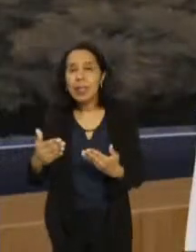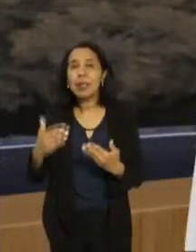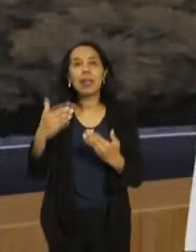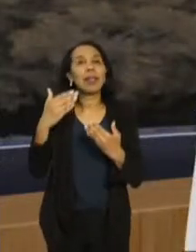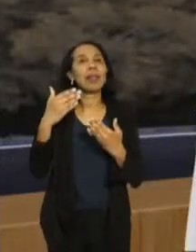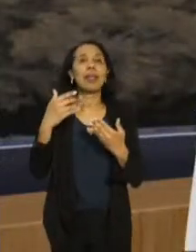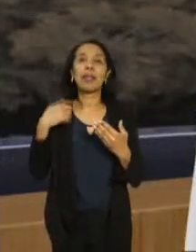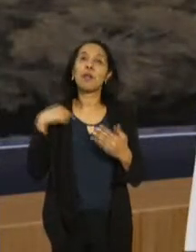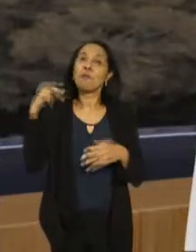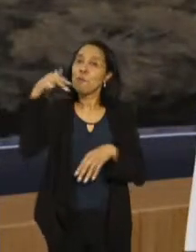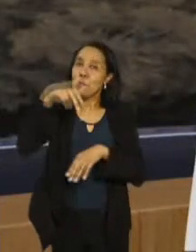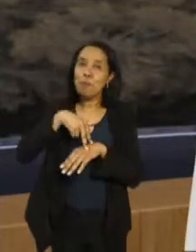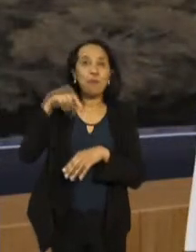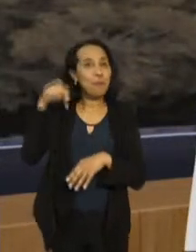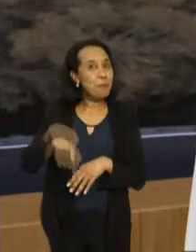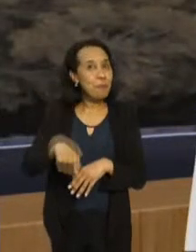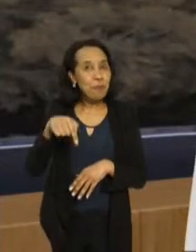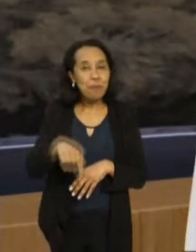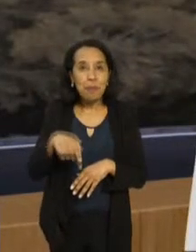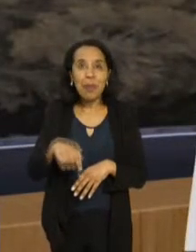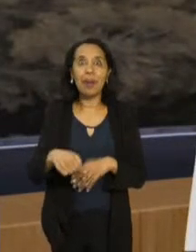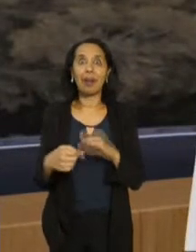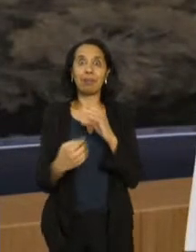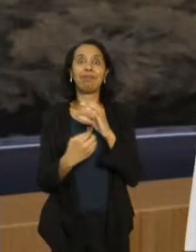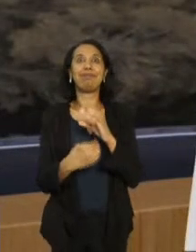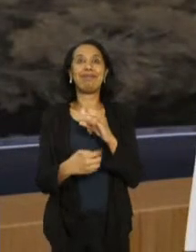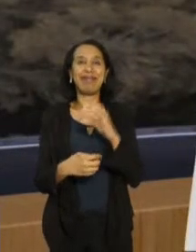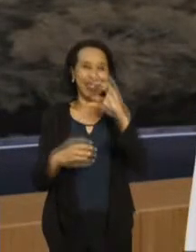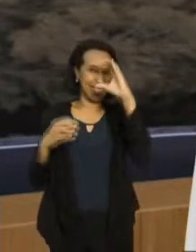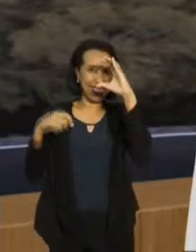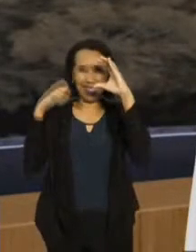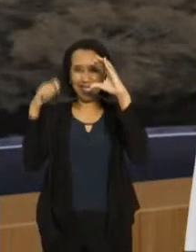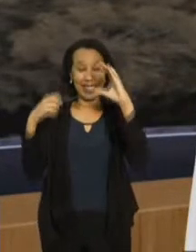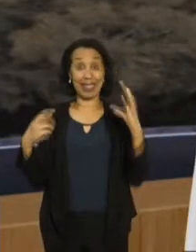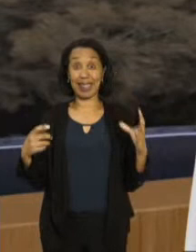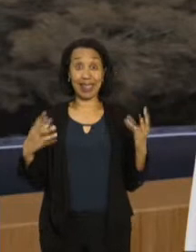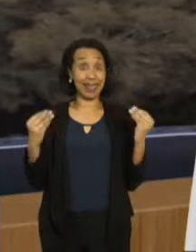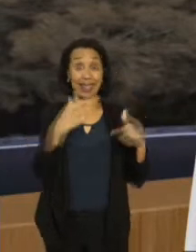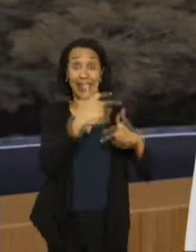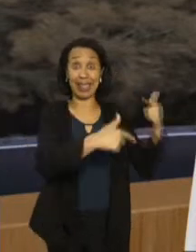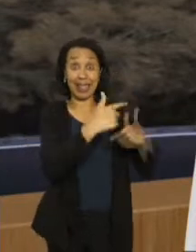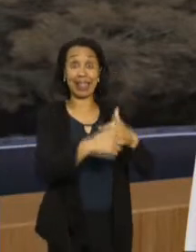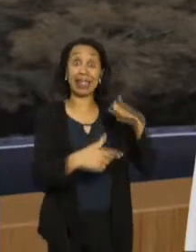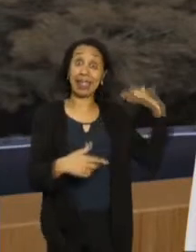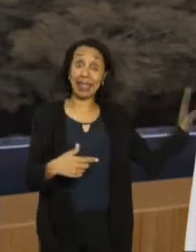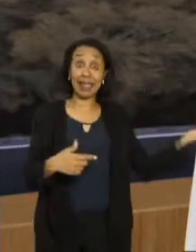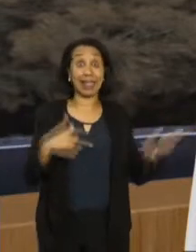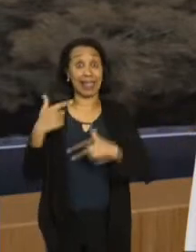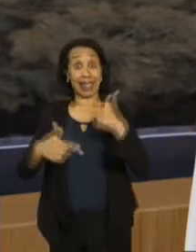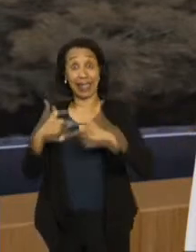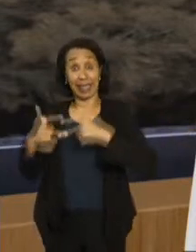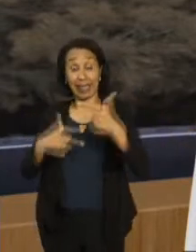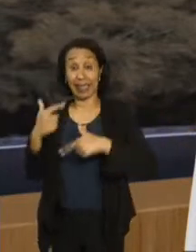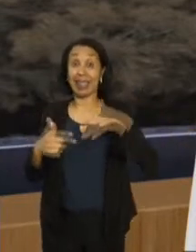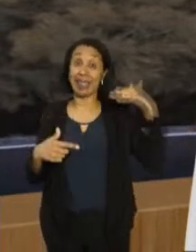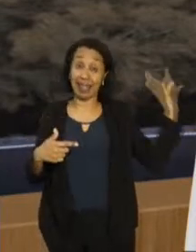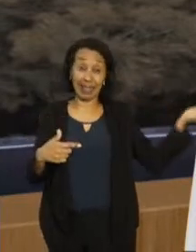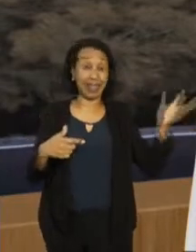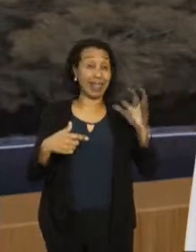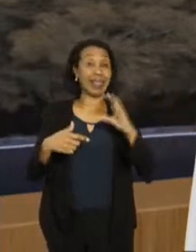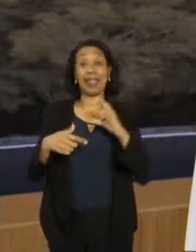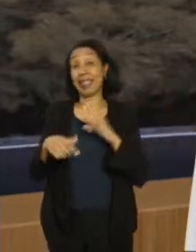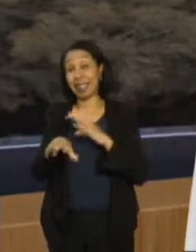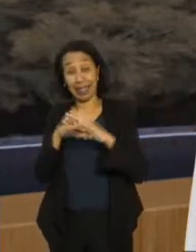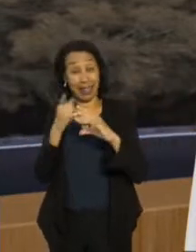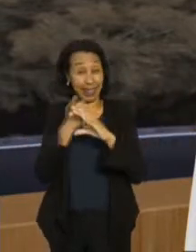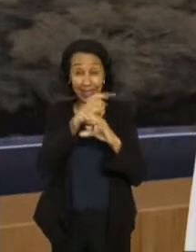para eu estar aqui hoje na frente desse vídeo falando com vocês. Teve um monte de gente trabalhando, aliás, tem um monte de gente aqui atrás, no